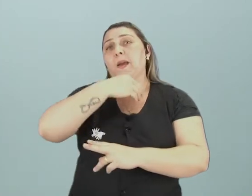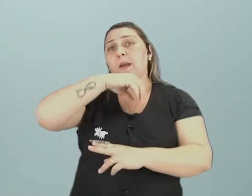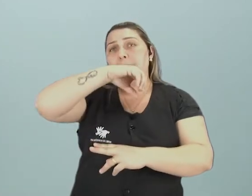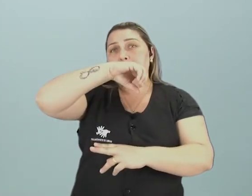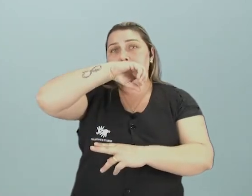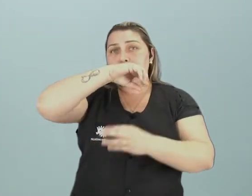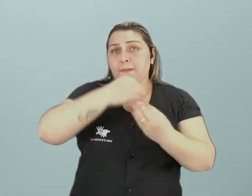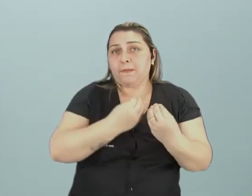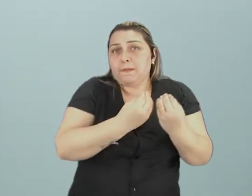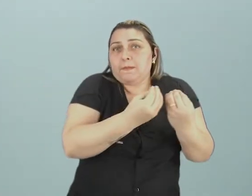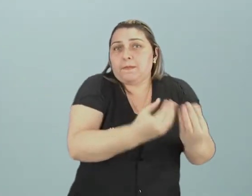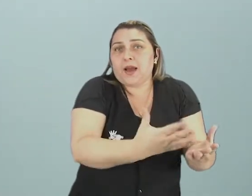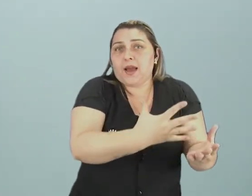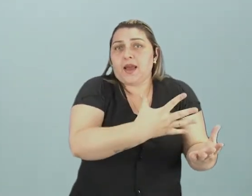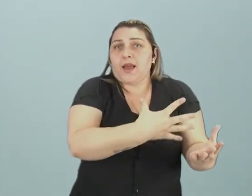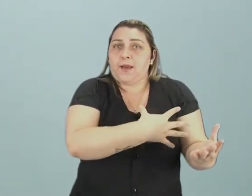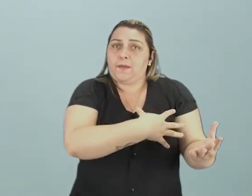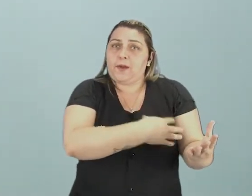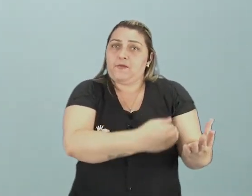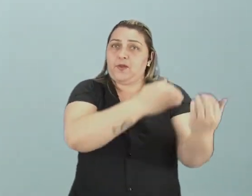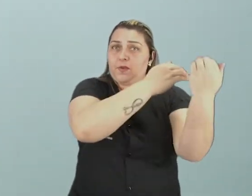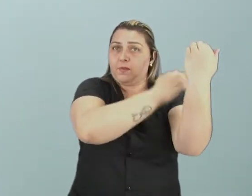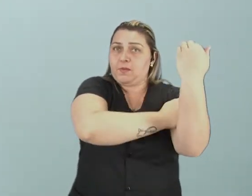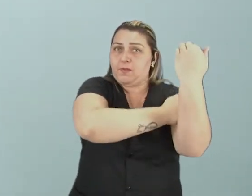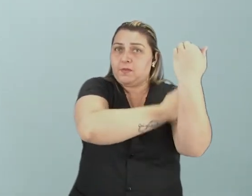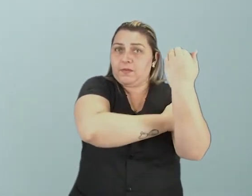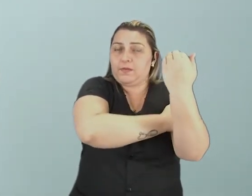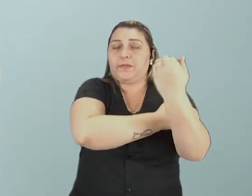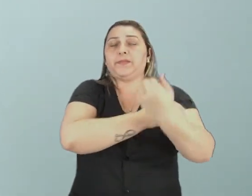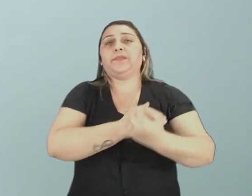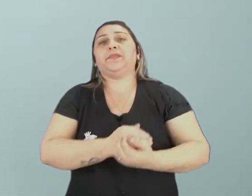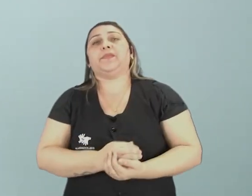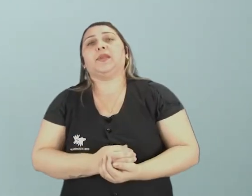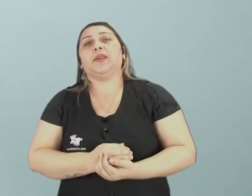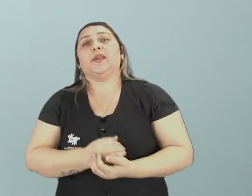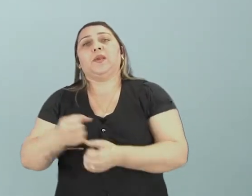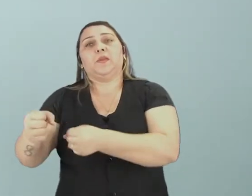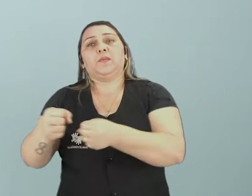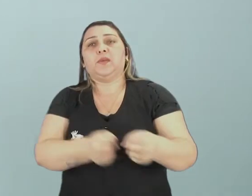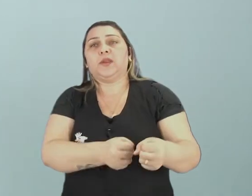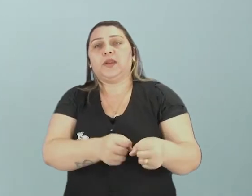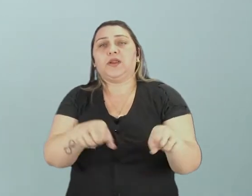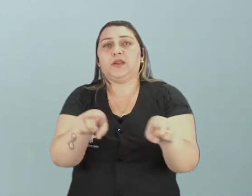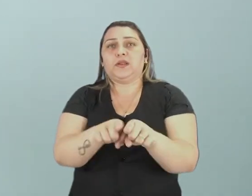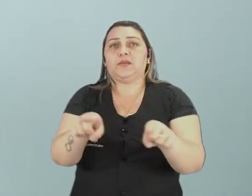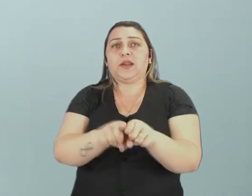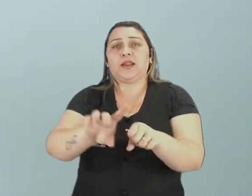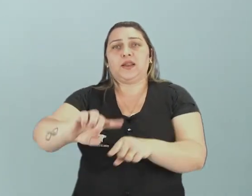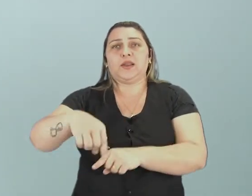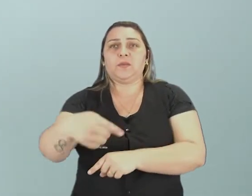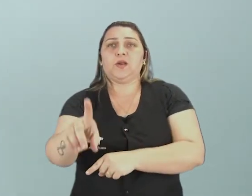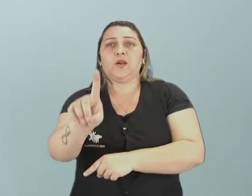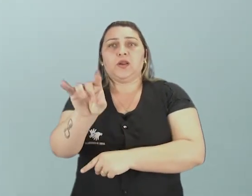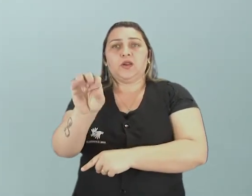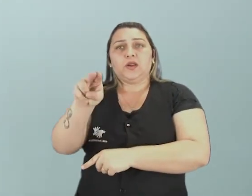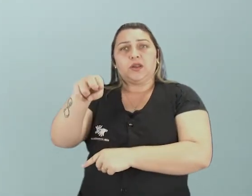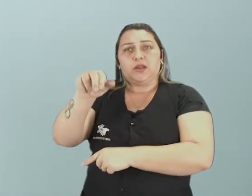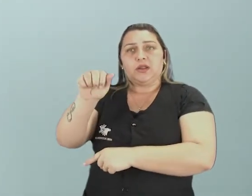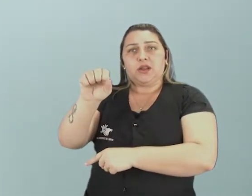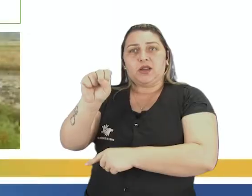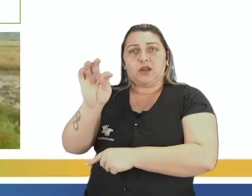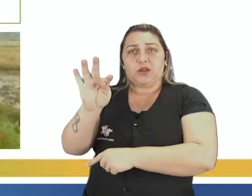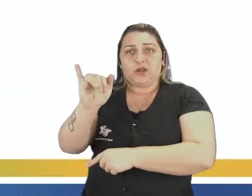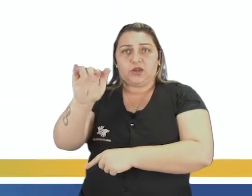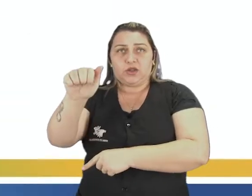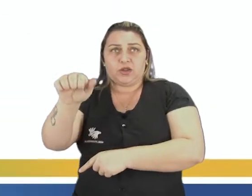para filho. E aí, esse poder vai se chamar depois dinastias. Vamos conhecer as